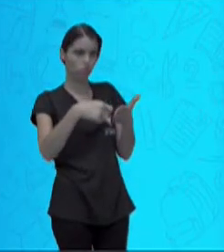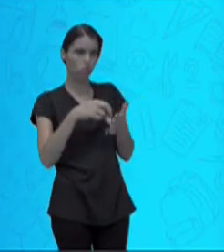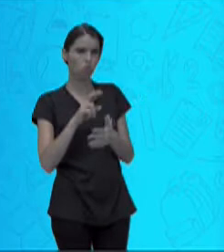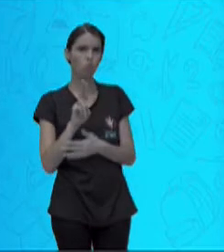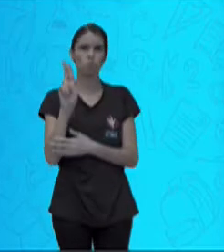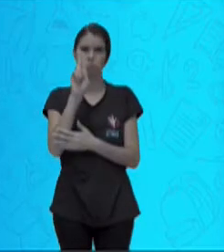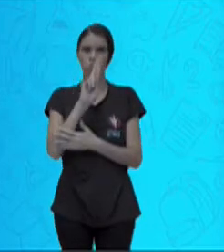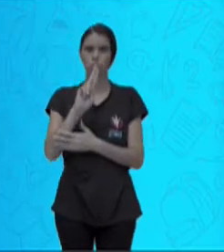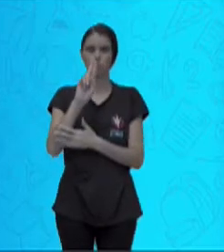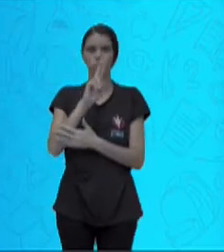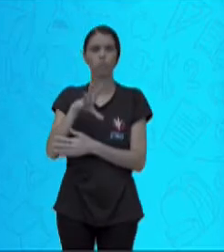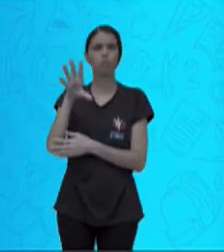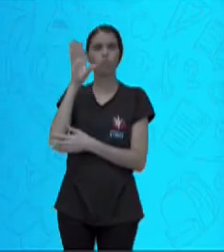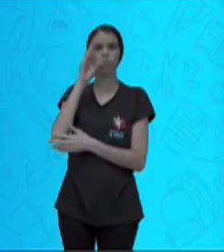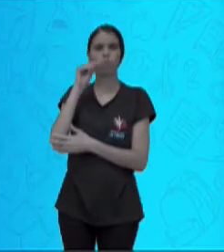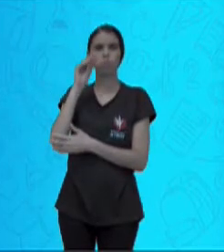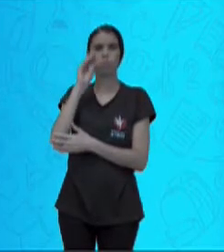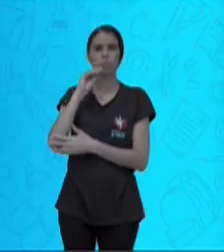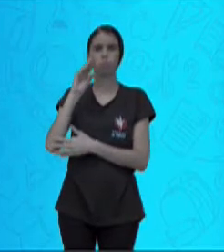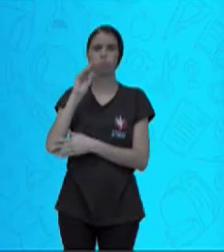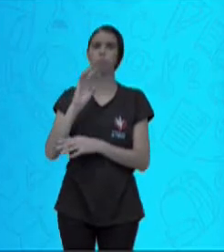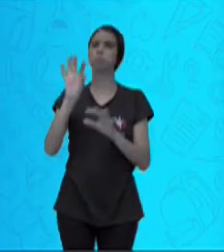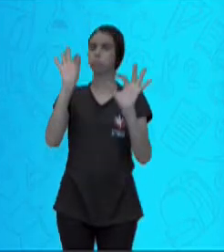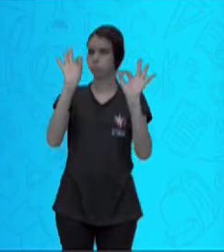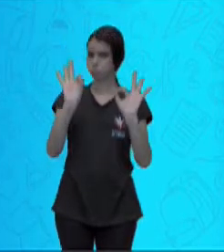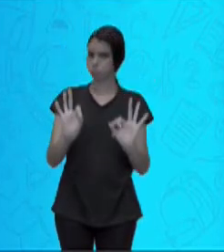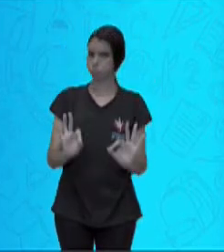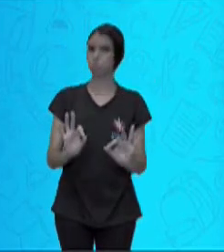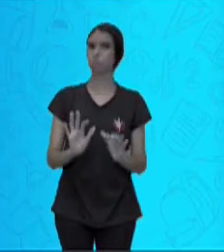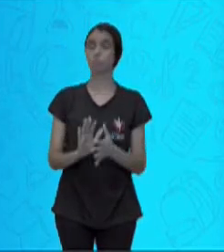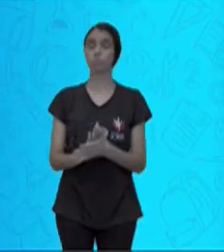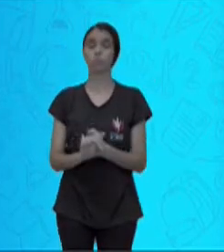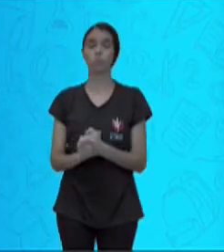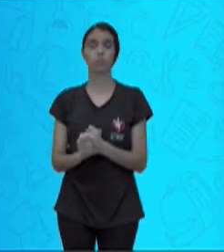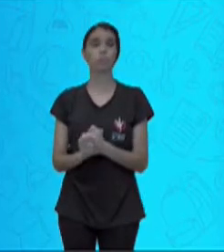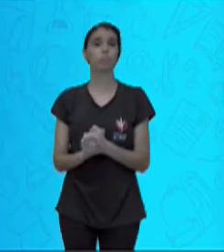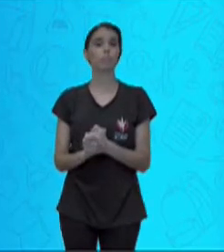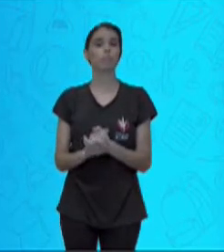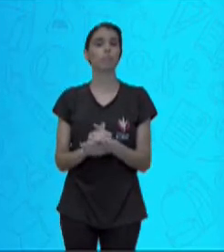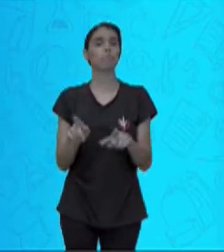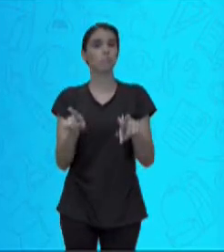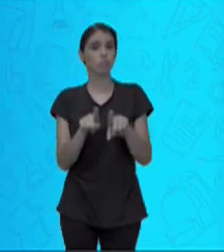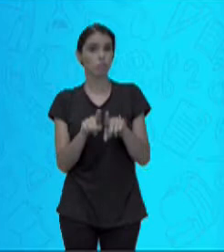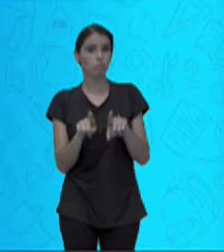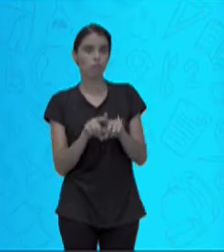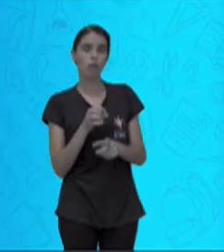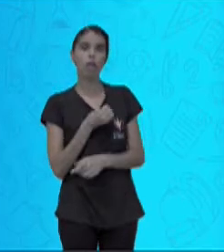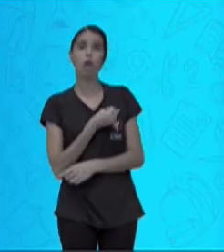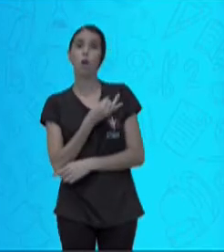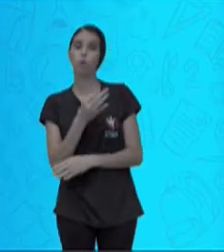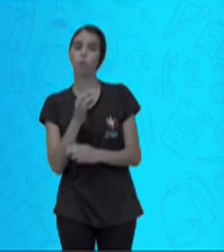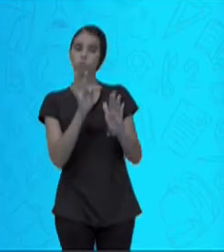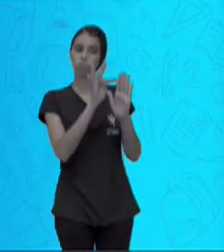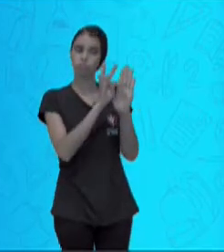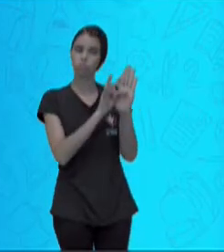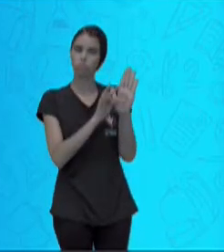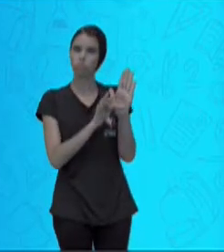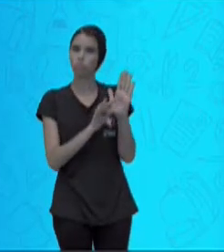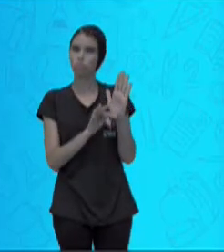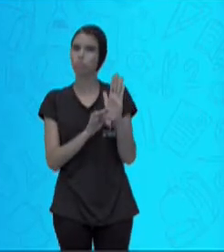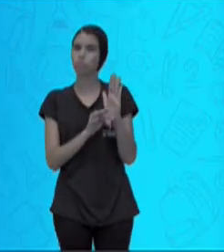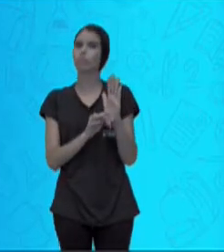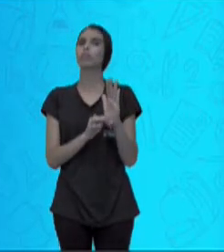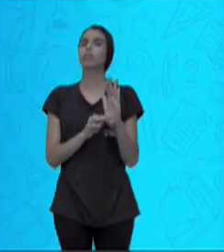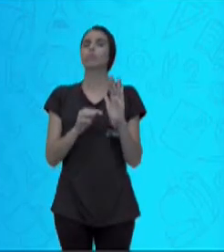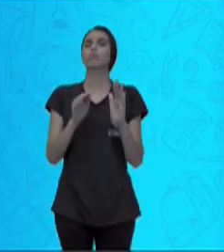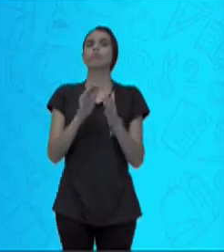usando um discurso indireto. Ou até mesmo, muitas trazem um texto introdutório e